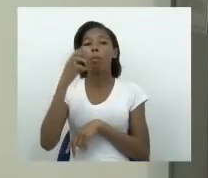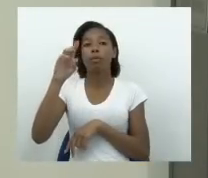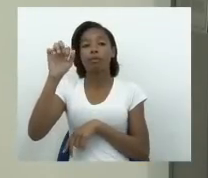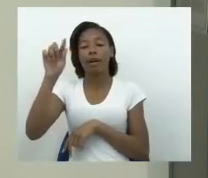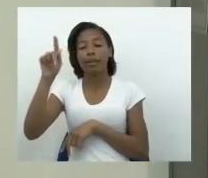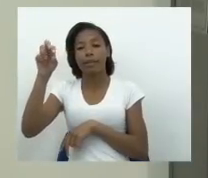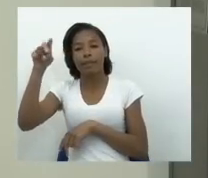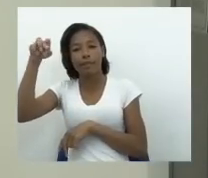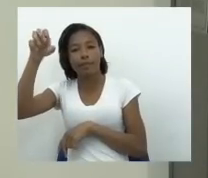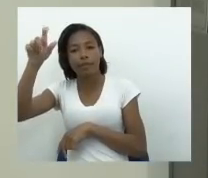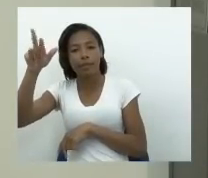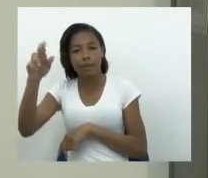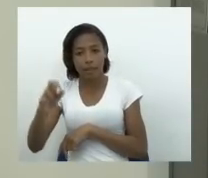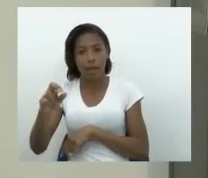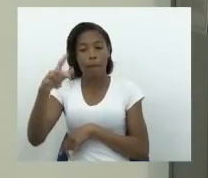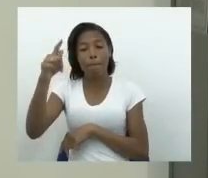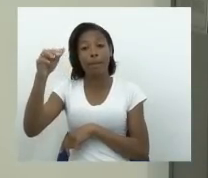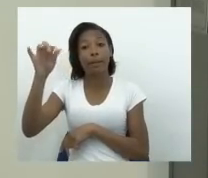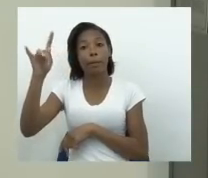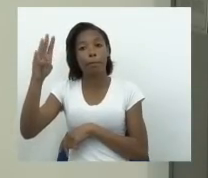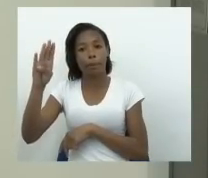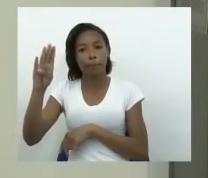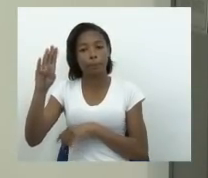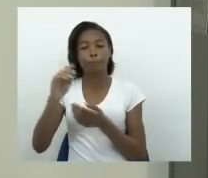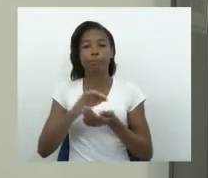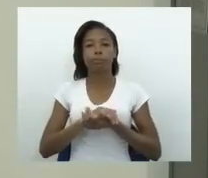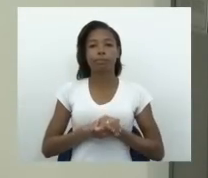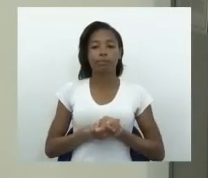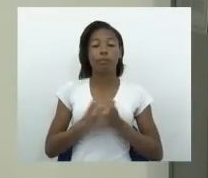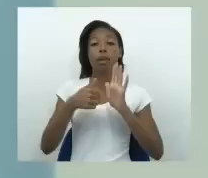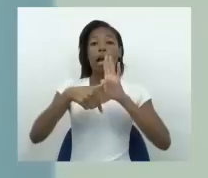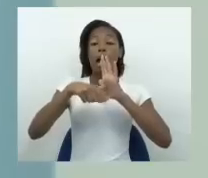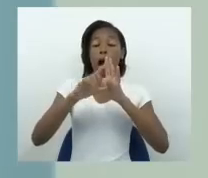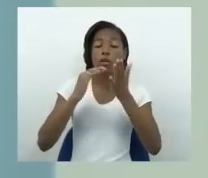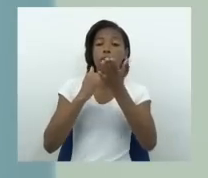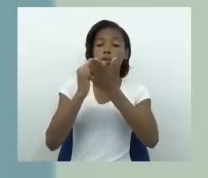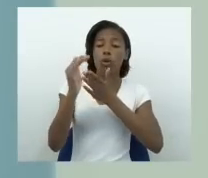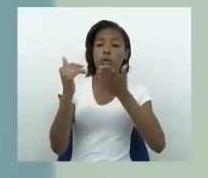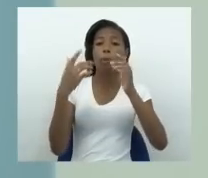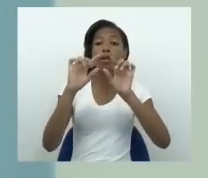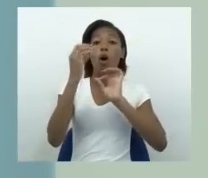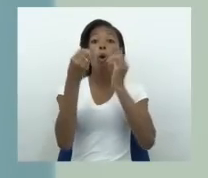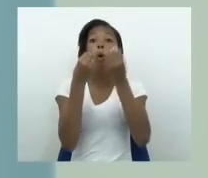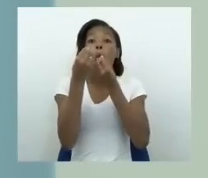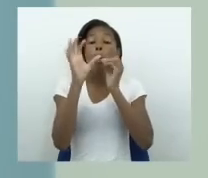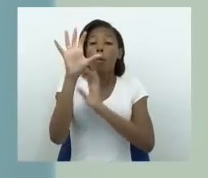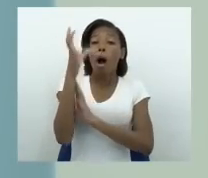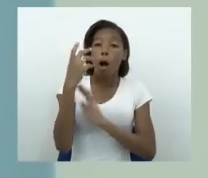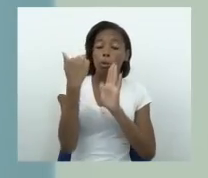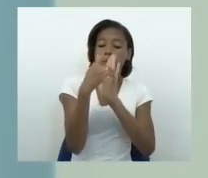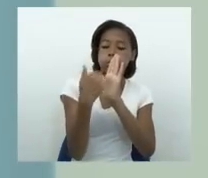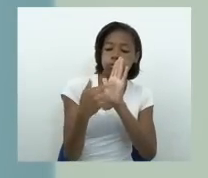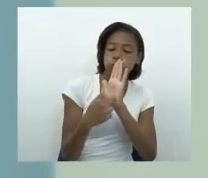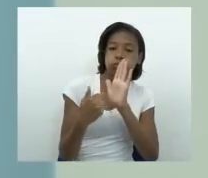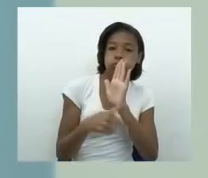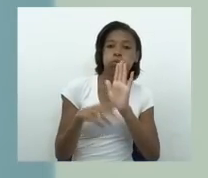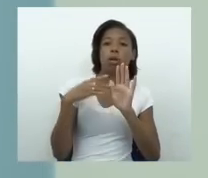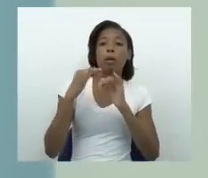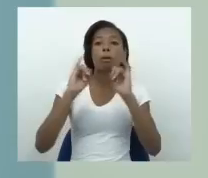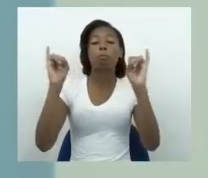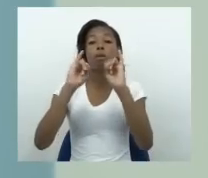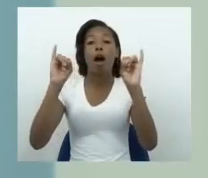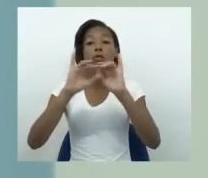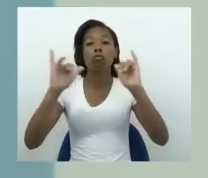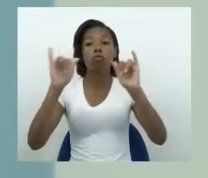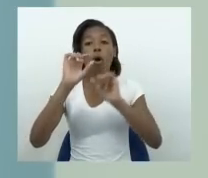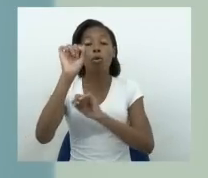Freitas, candidato do PTB. Antes da gente começar aqui e explicar as regras do debate, a gente tem que dar alguns recados